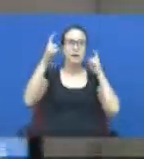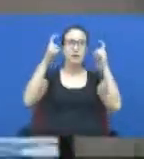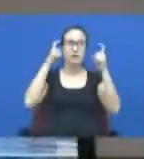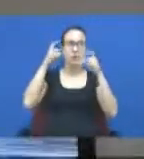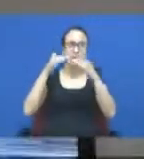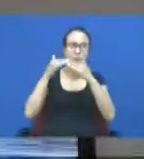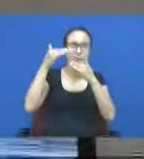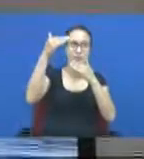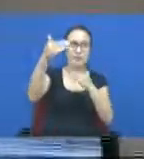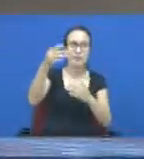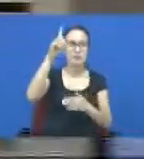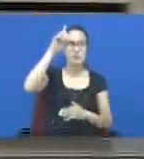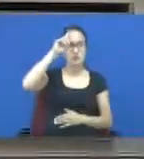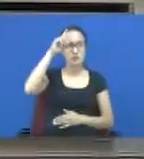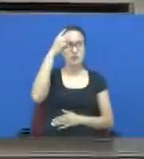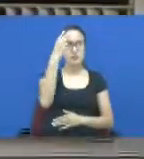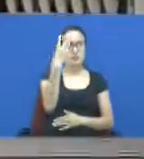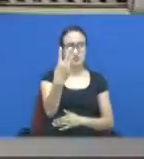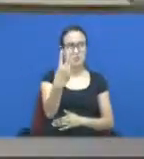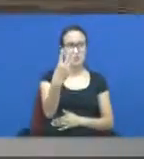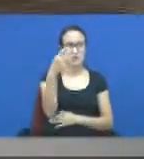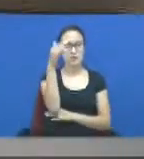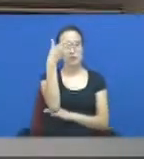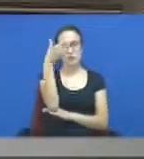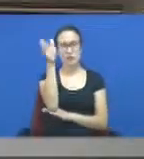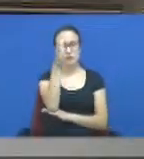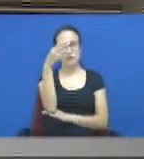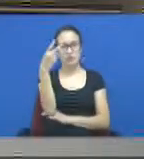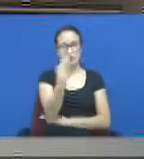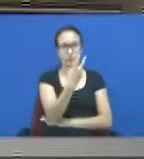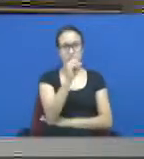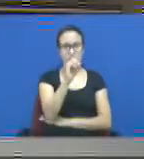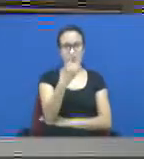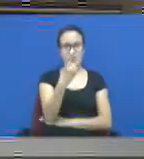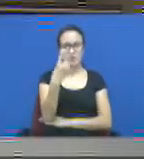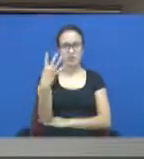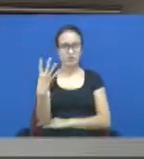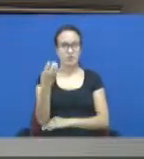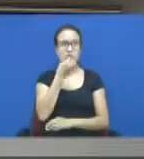novembro de 2014. A sessão está encerrada. Tenham todos uma boa noite.